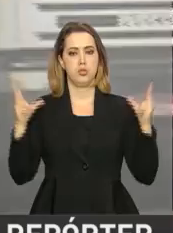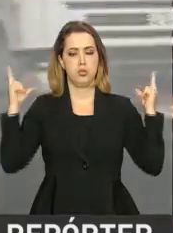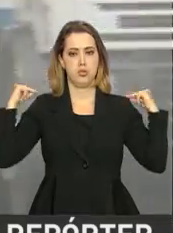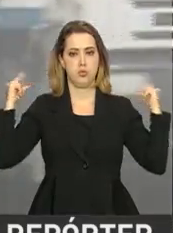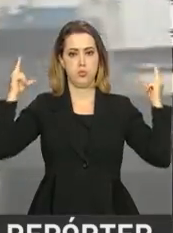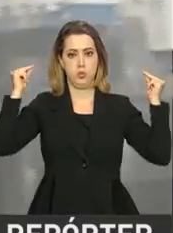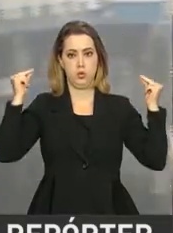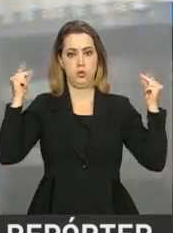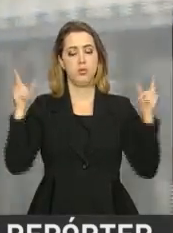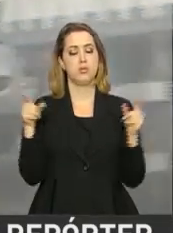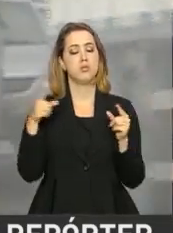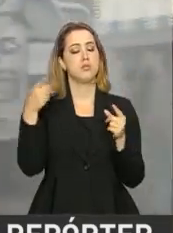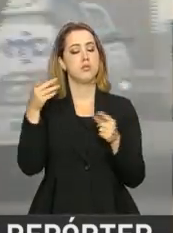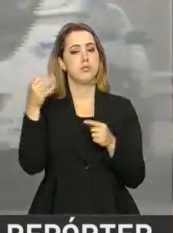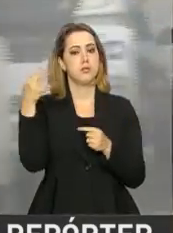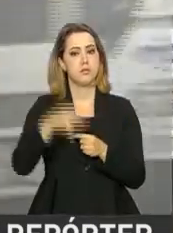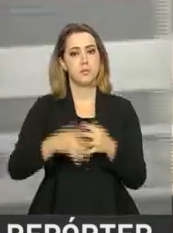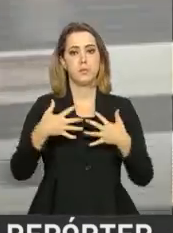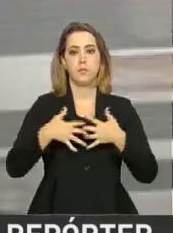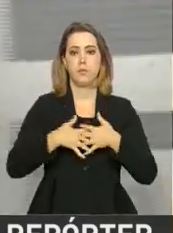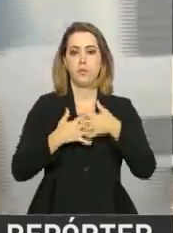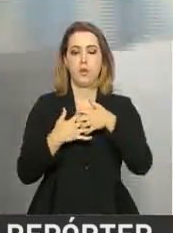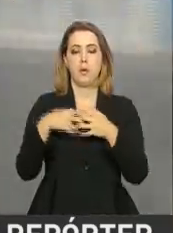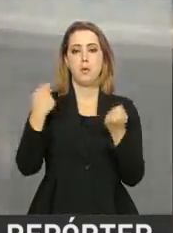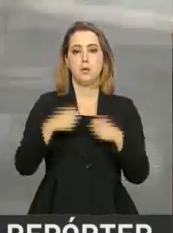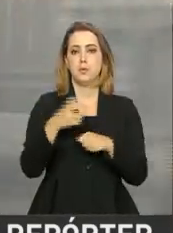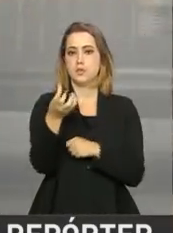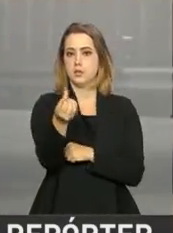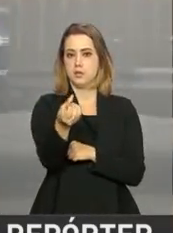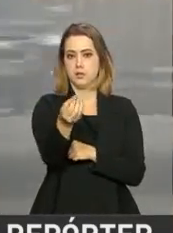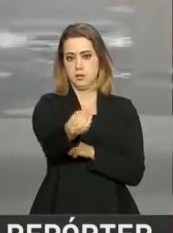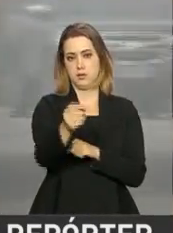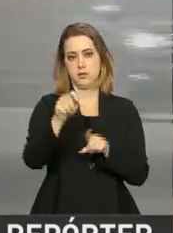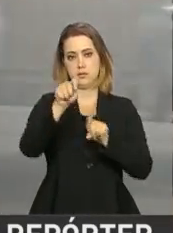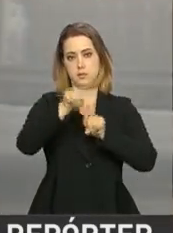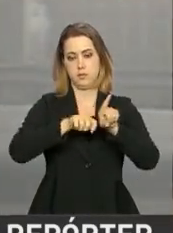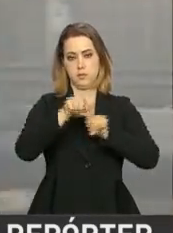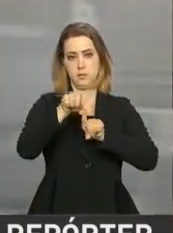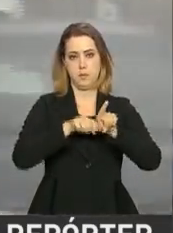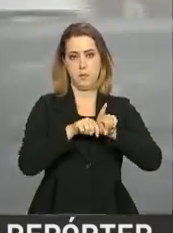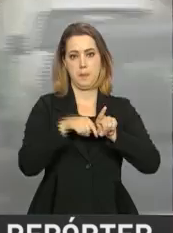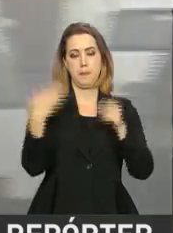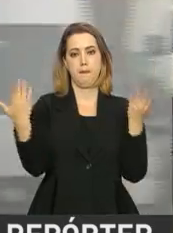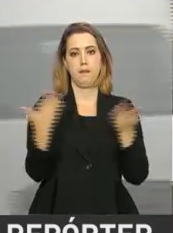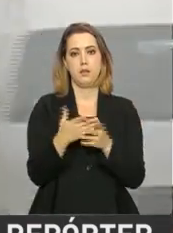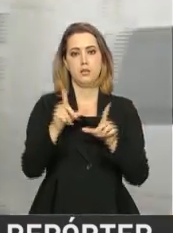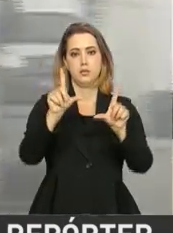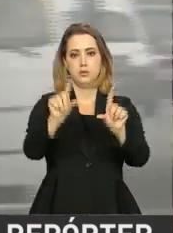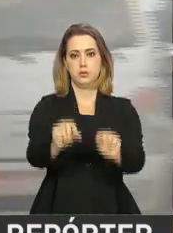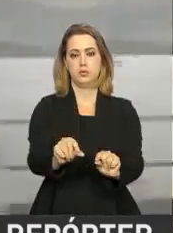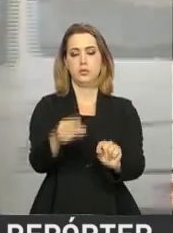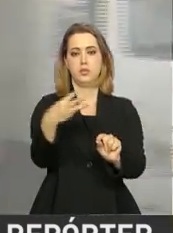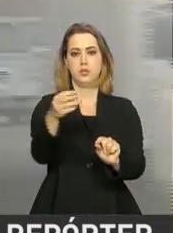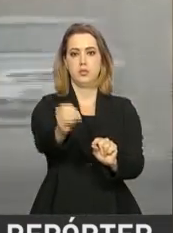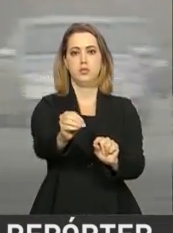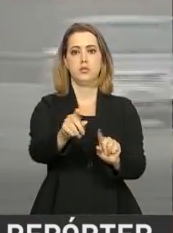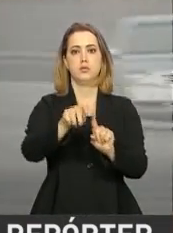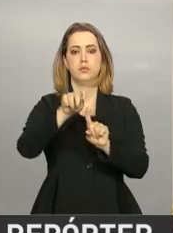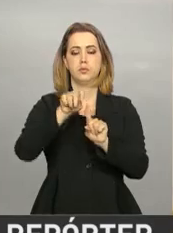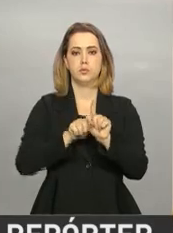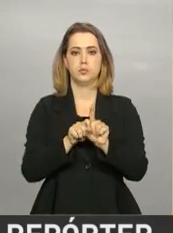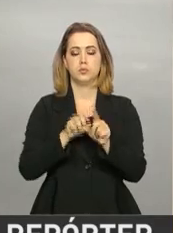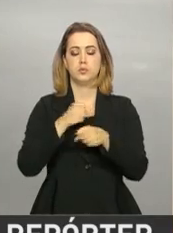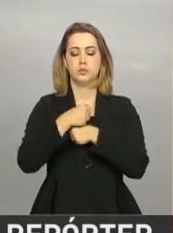CNH deles deve ser feita de 60 em 60 meses. Prazo que vai cair para 30 meses em